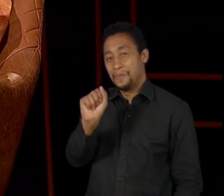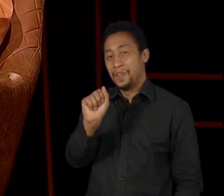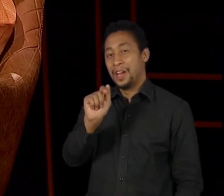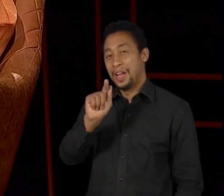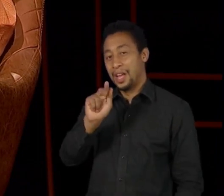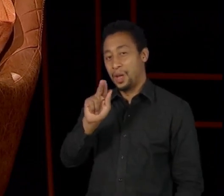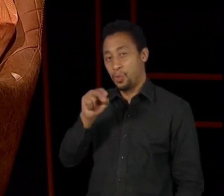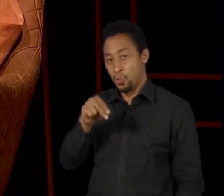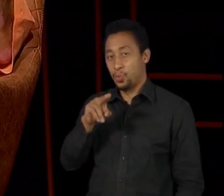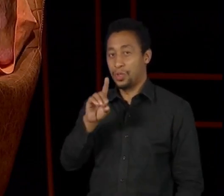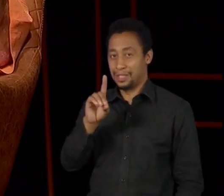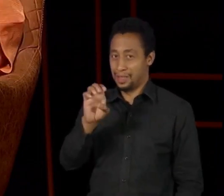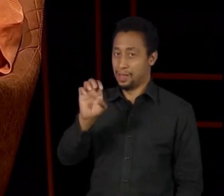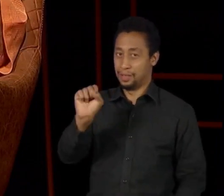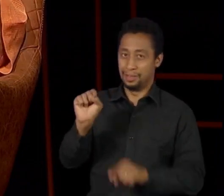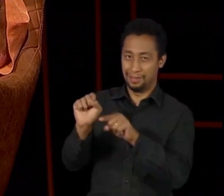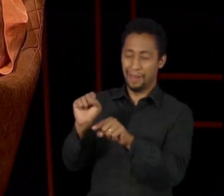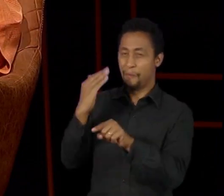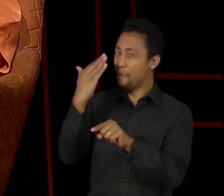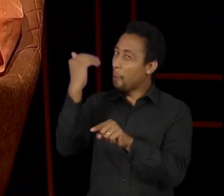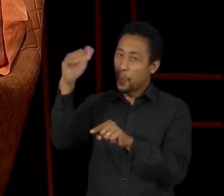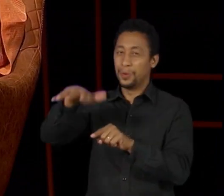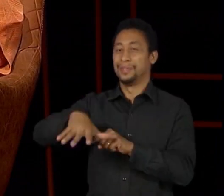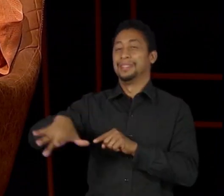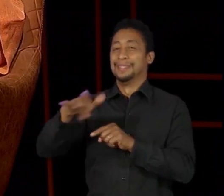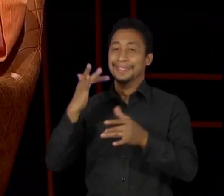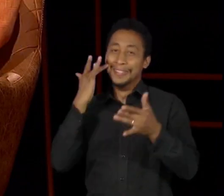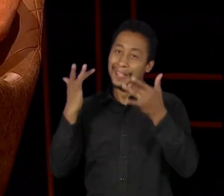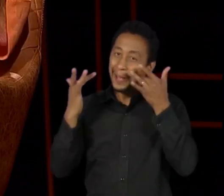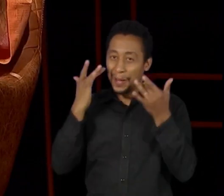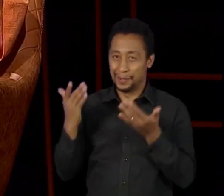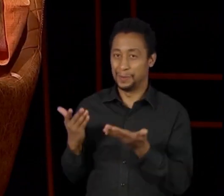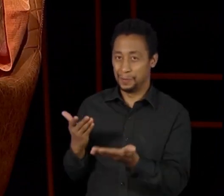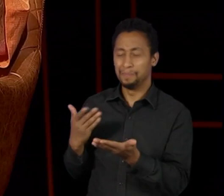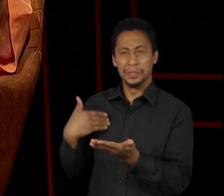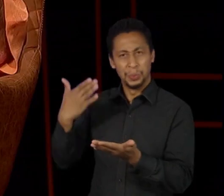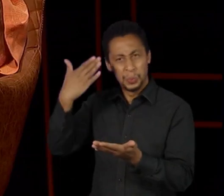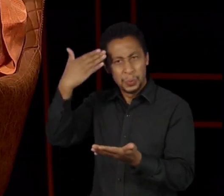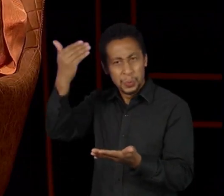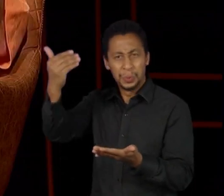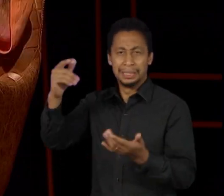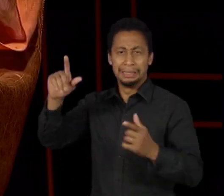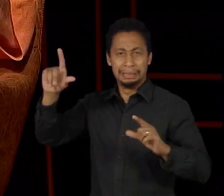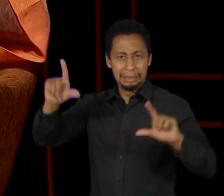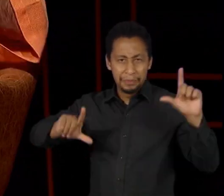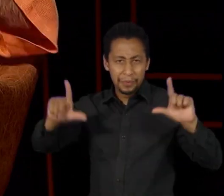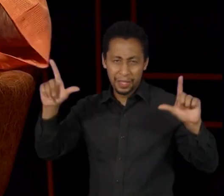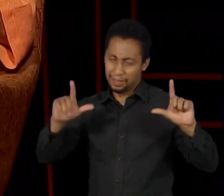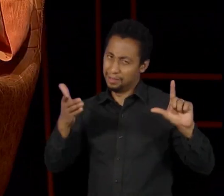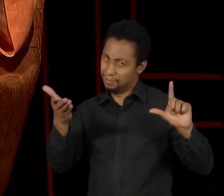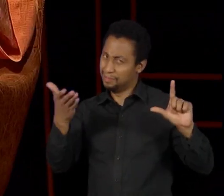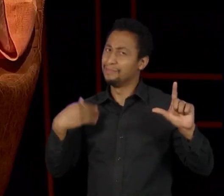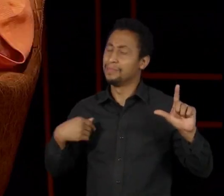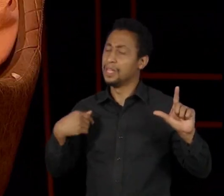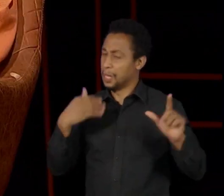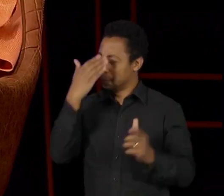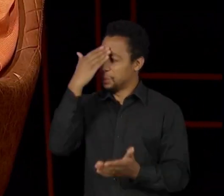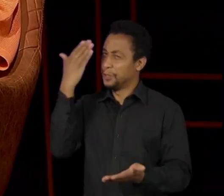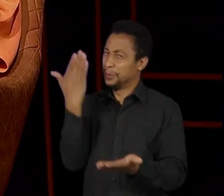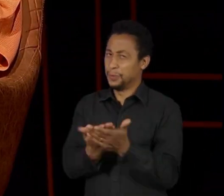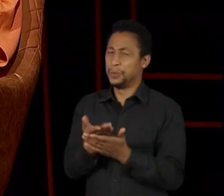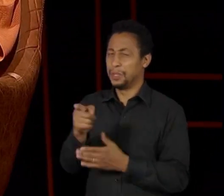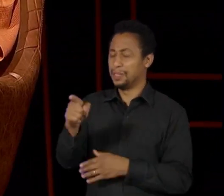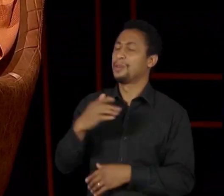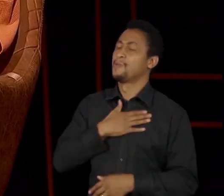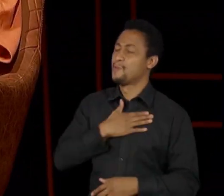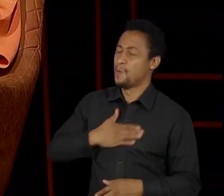Fagundes é um homem de teatro, é um ator de teatro. Ele faz muito sucesso na televisão e tal, mas eu tenho certeza que ele gosta de fazer